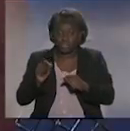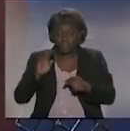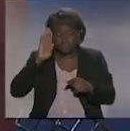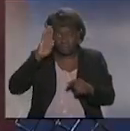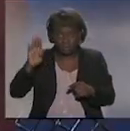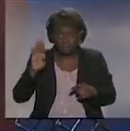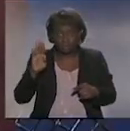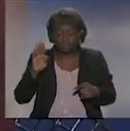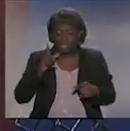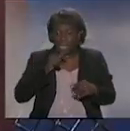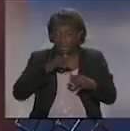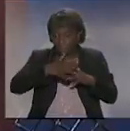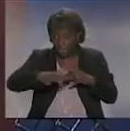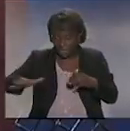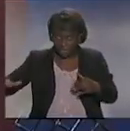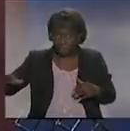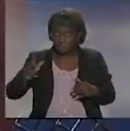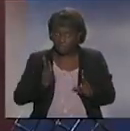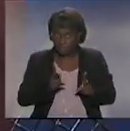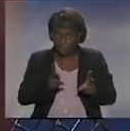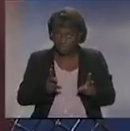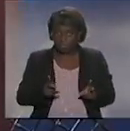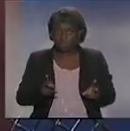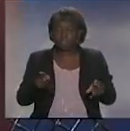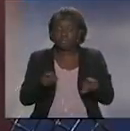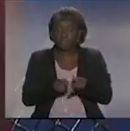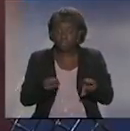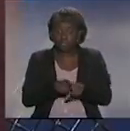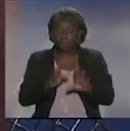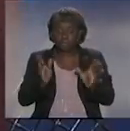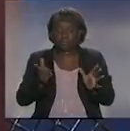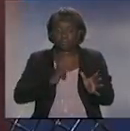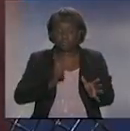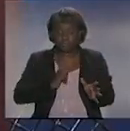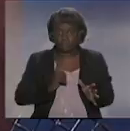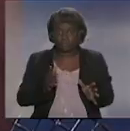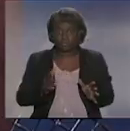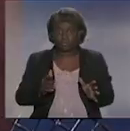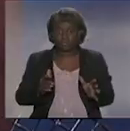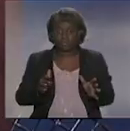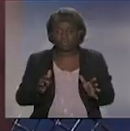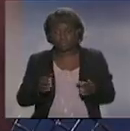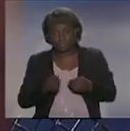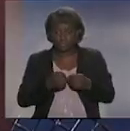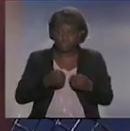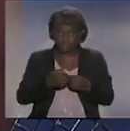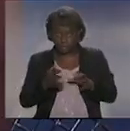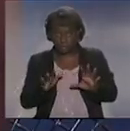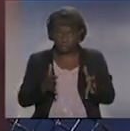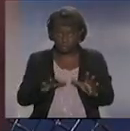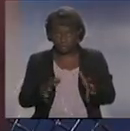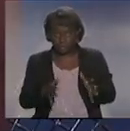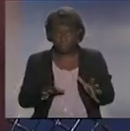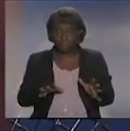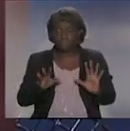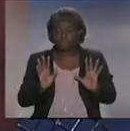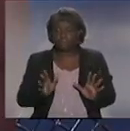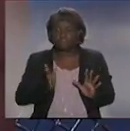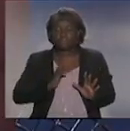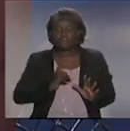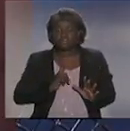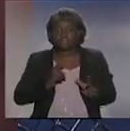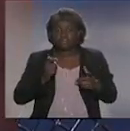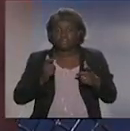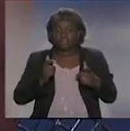dos parques era mais na parte do mar mesmo, e já tivemos bem próximo, mas assim, é